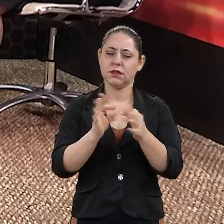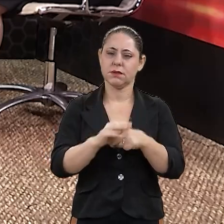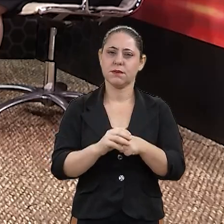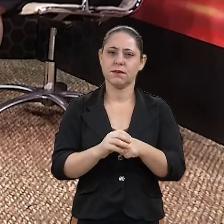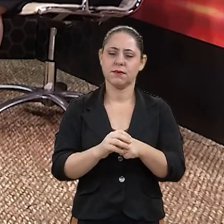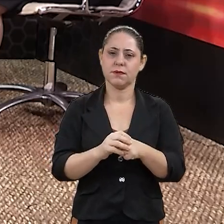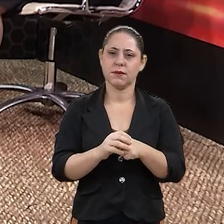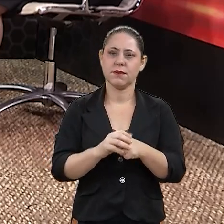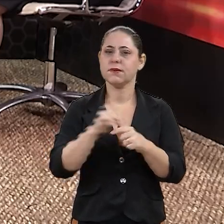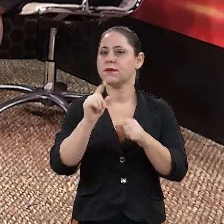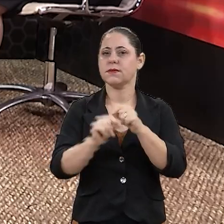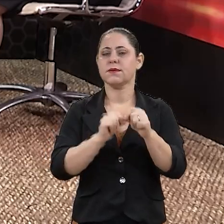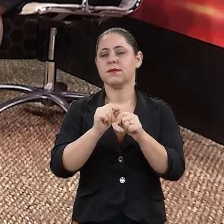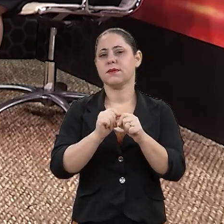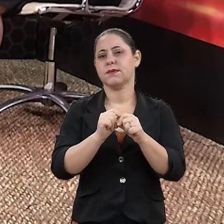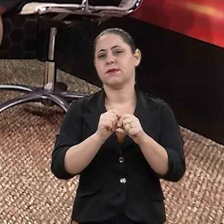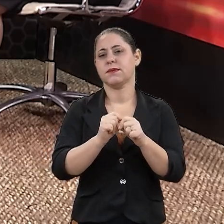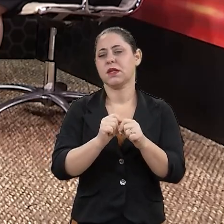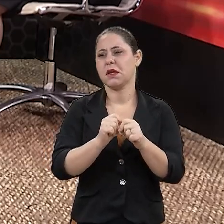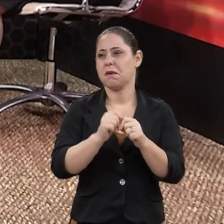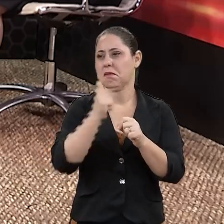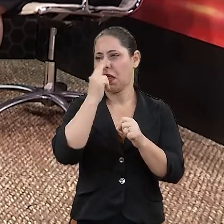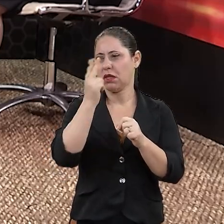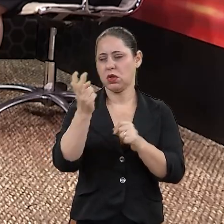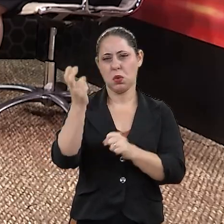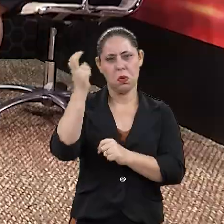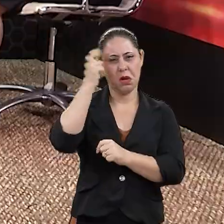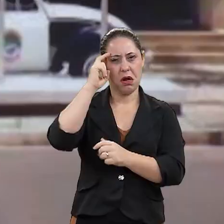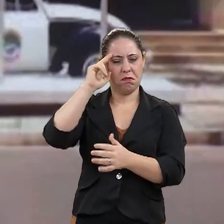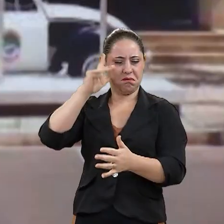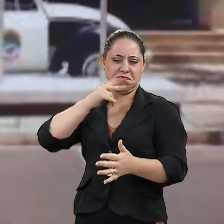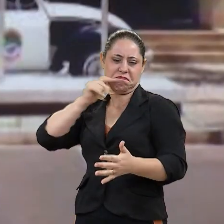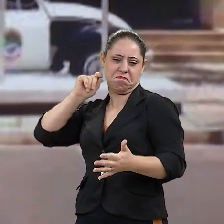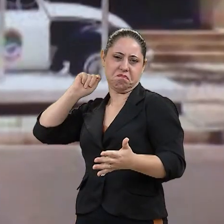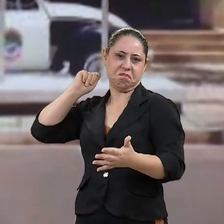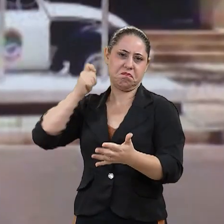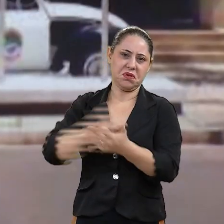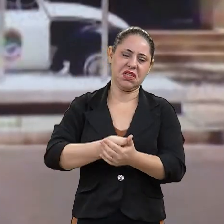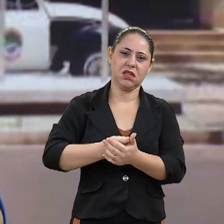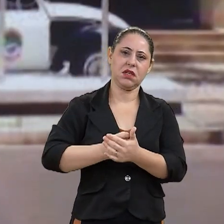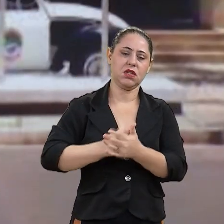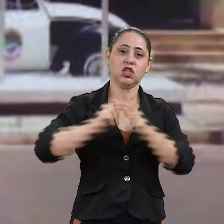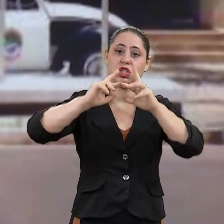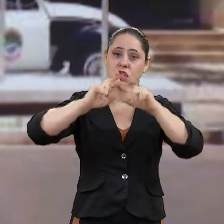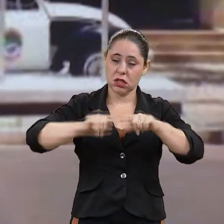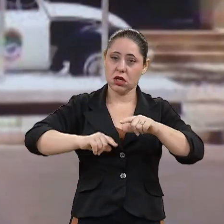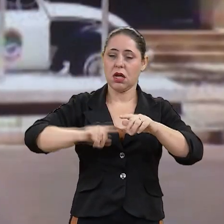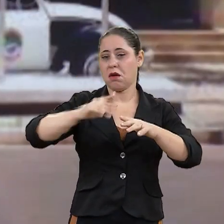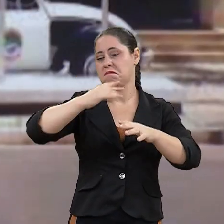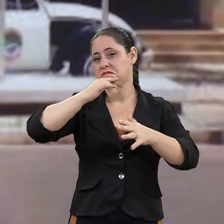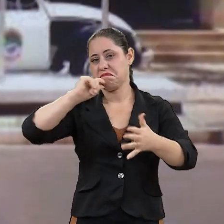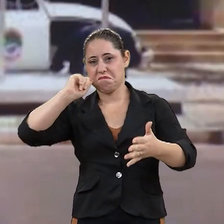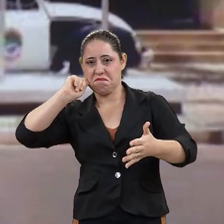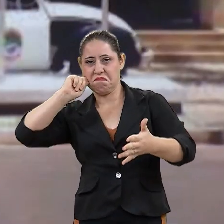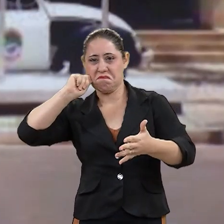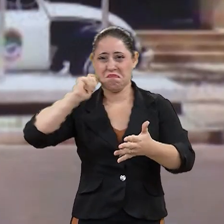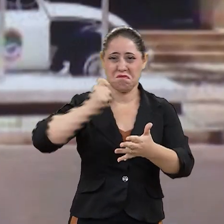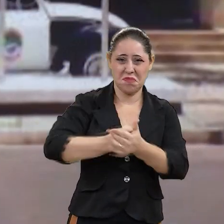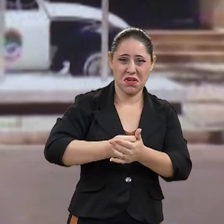raízes, né, machistas, porque o nome das desigualdades precisa ser dado, né? O machismo patriarcal,